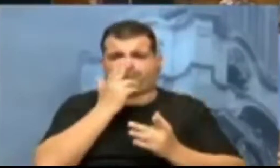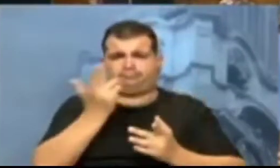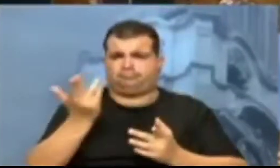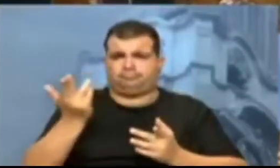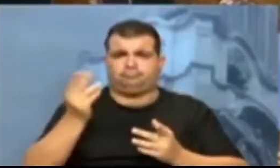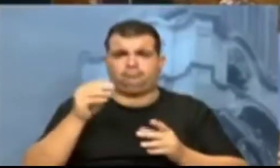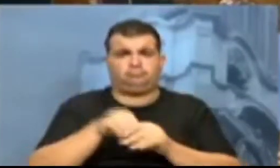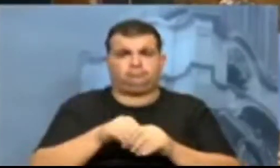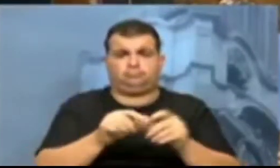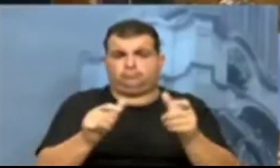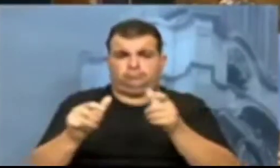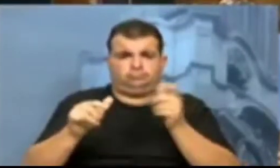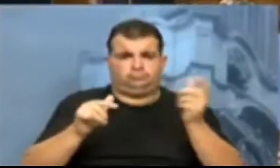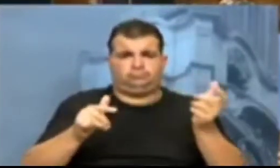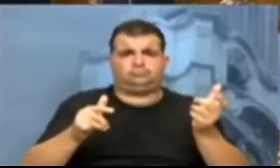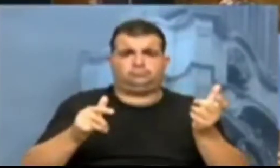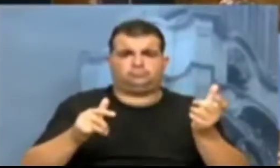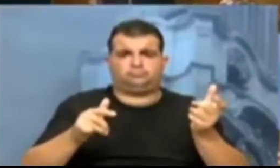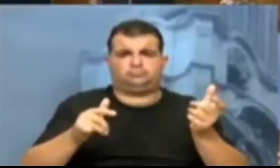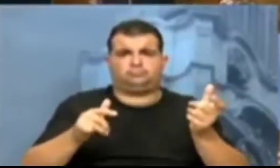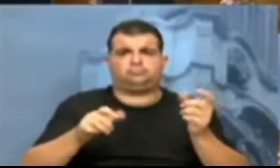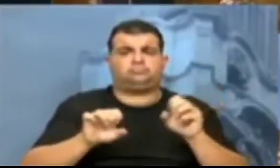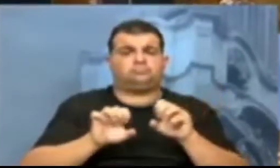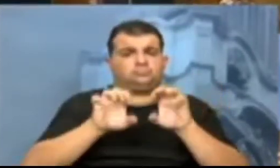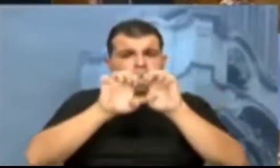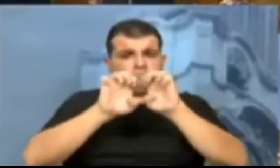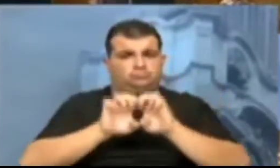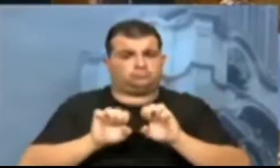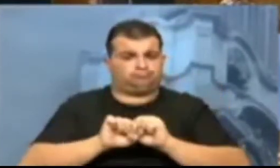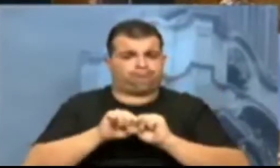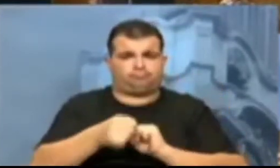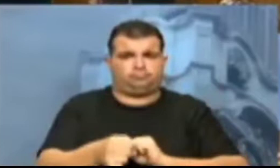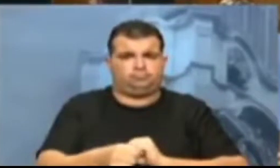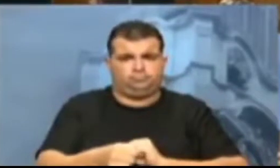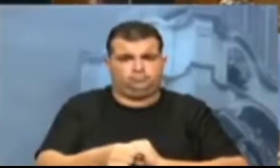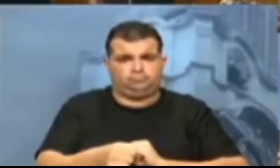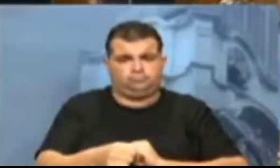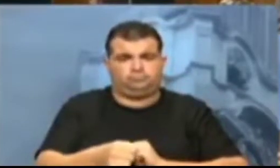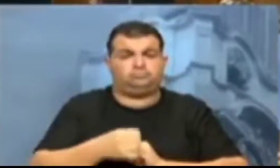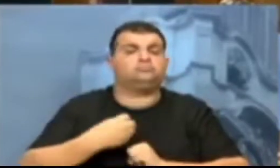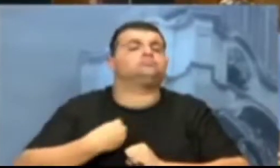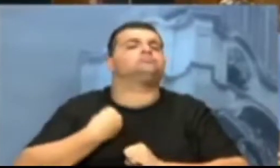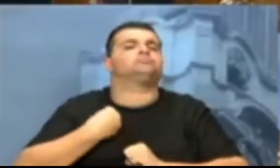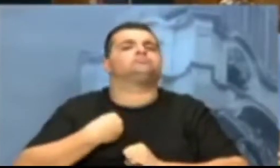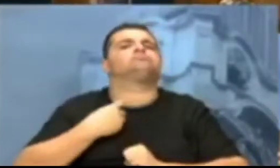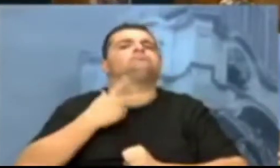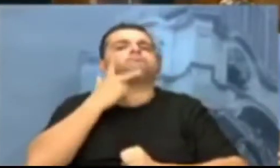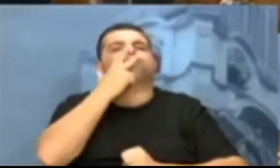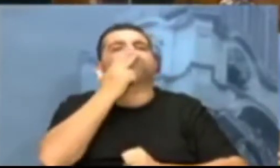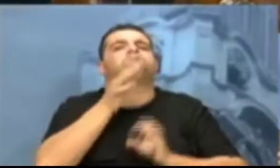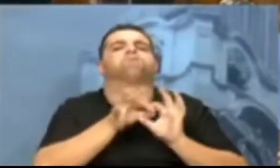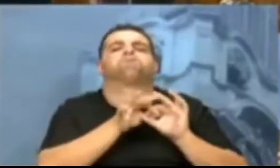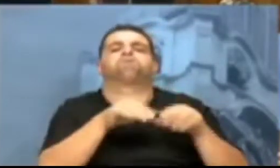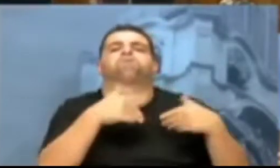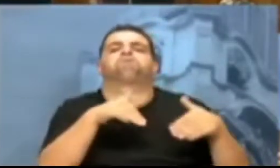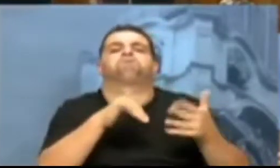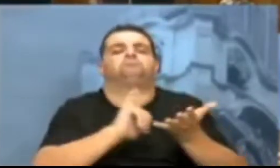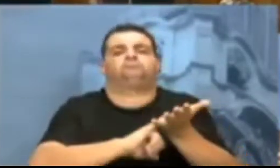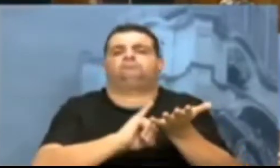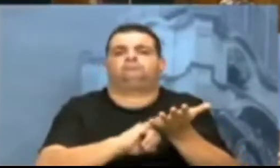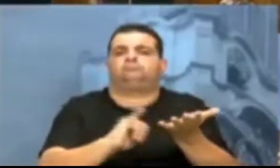desse cenário de desestruturação econômica, estamos abrindo mão de